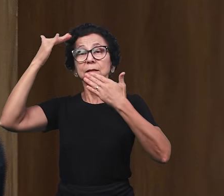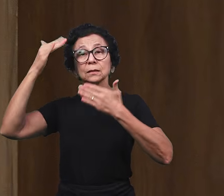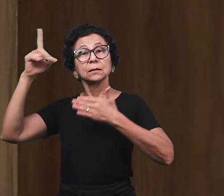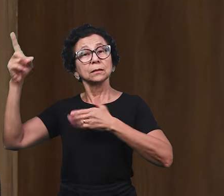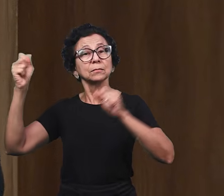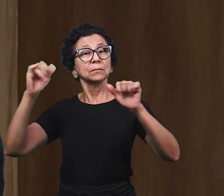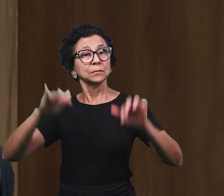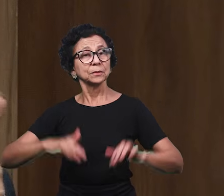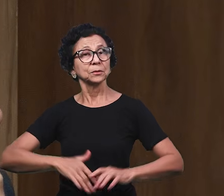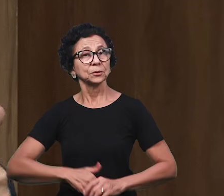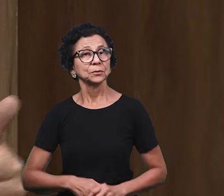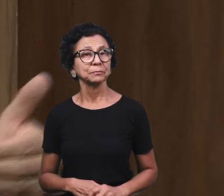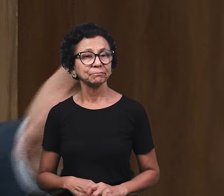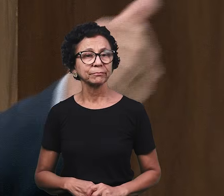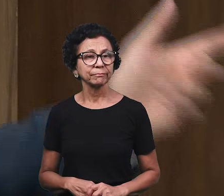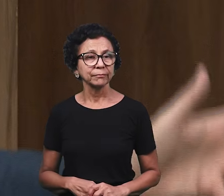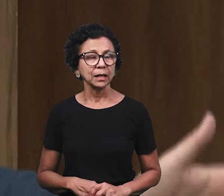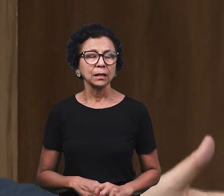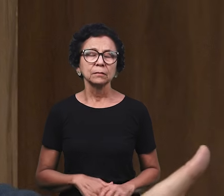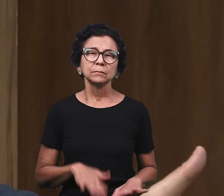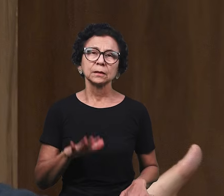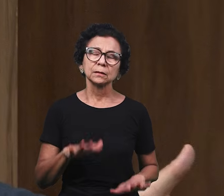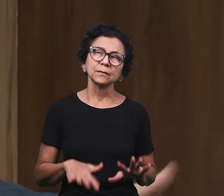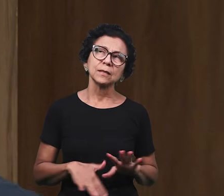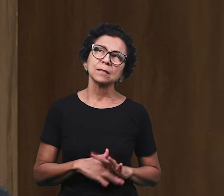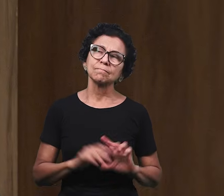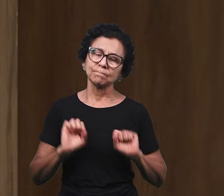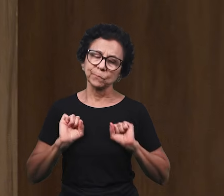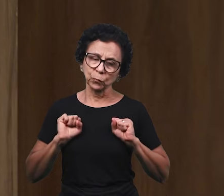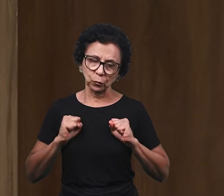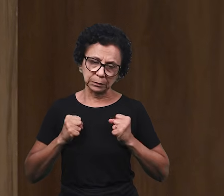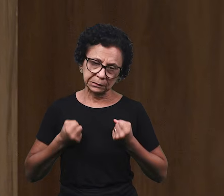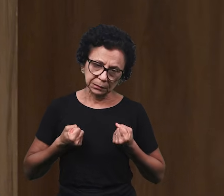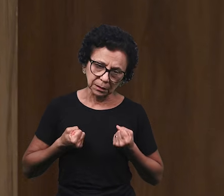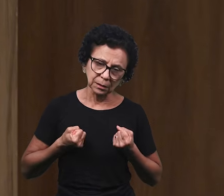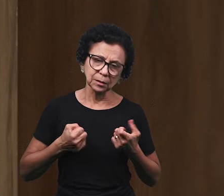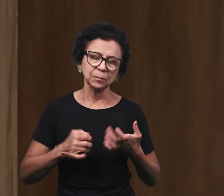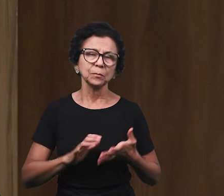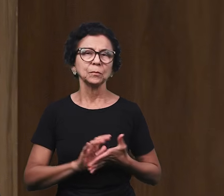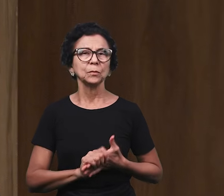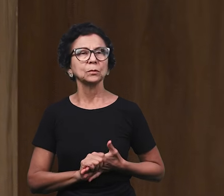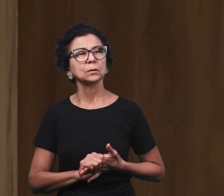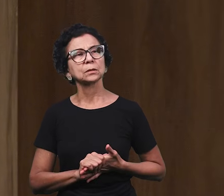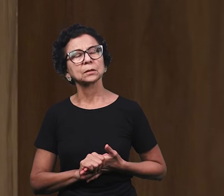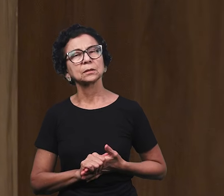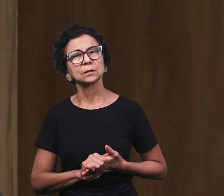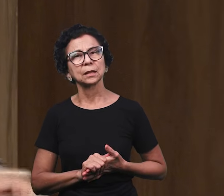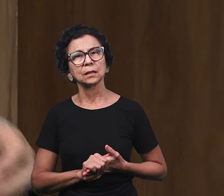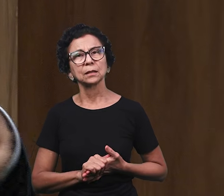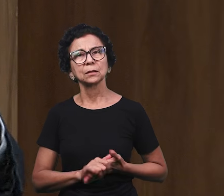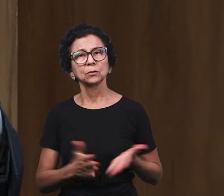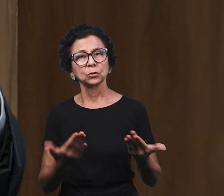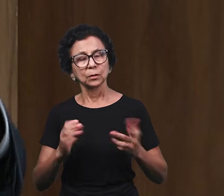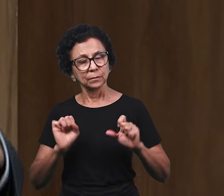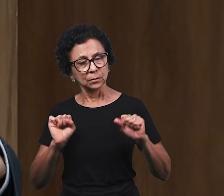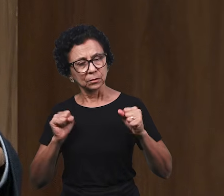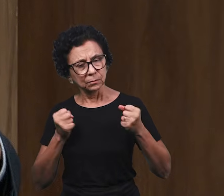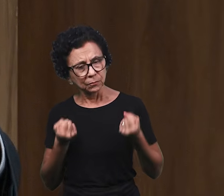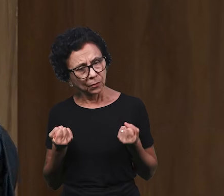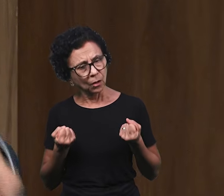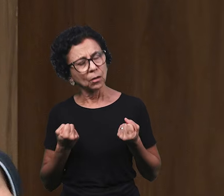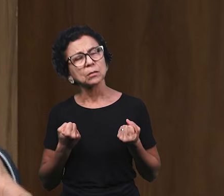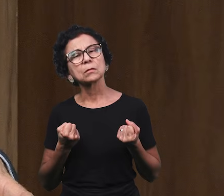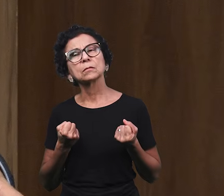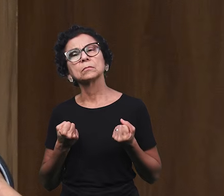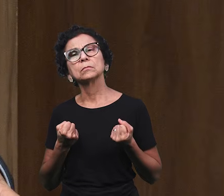em gratidão, em amor, Deus nos recompensa. Muitas vezes nós nos dedicamos, nós nos entregamos